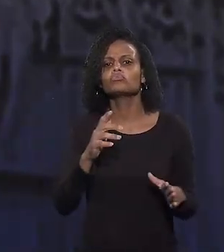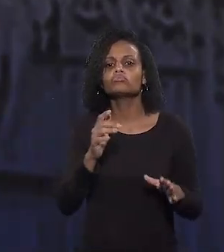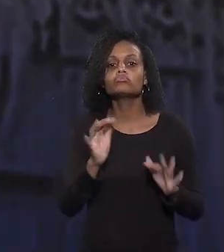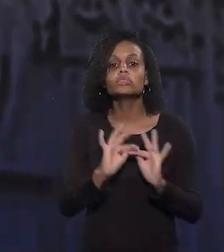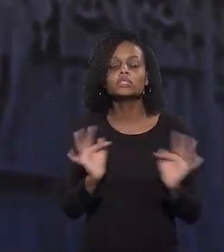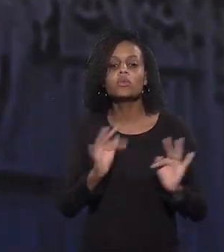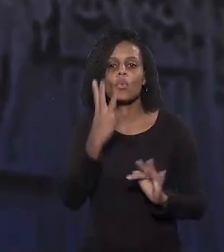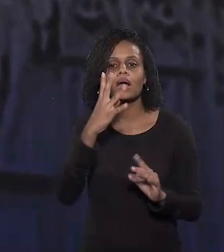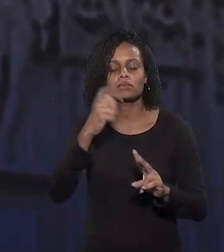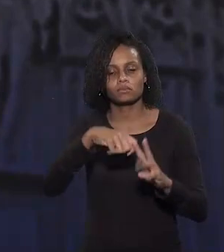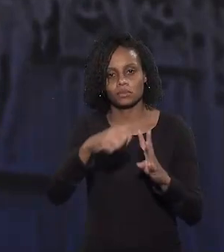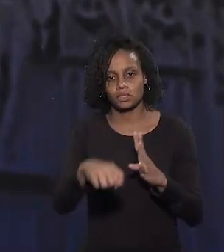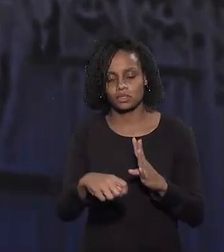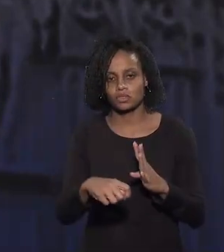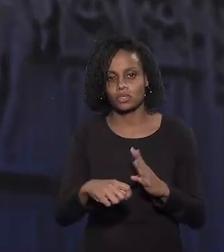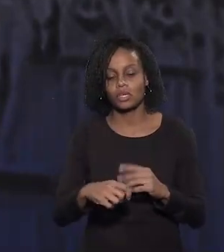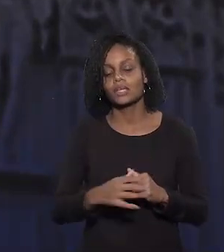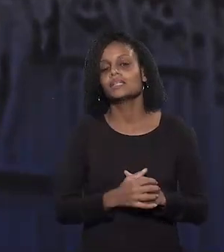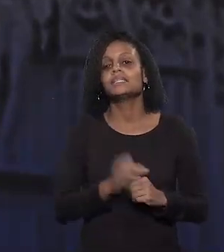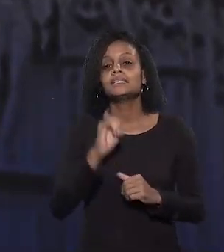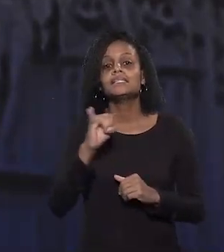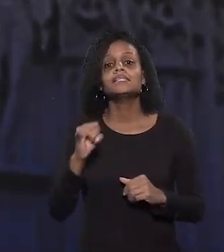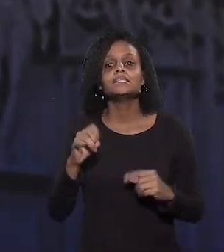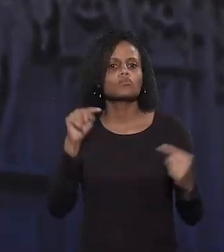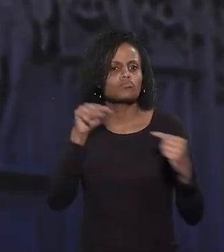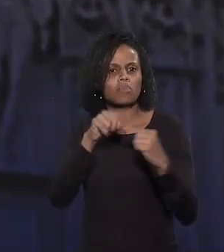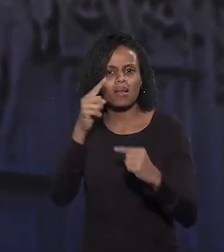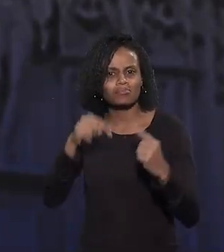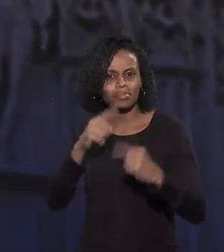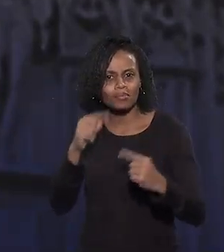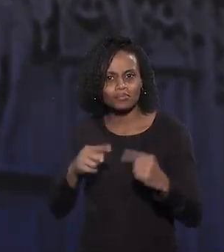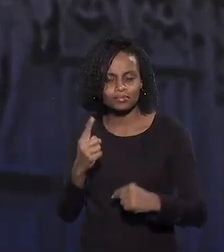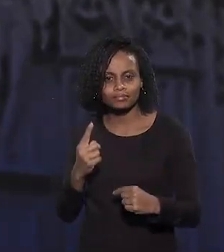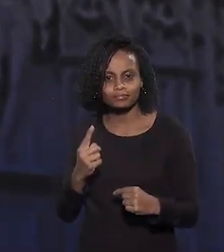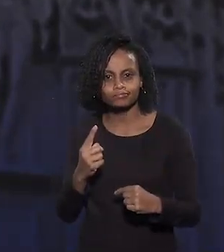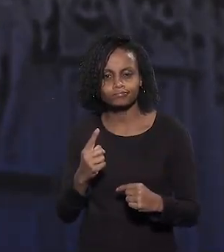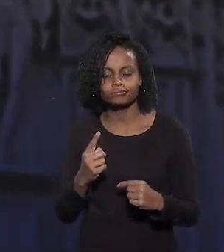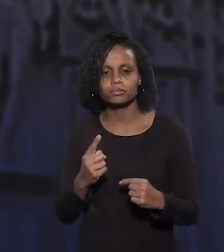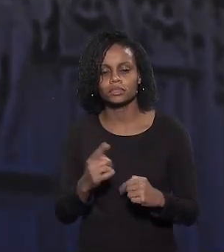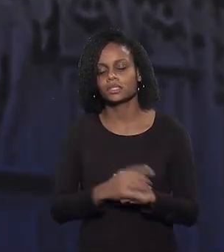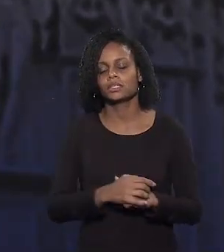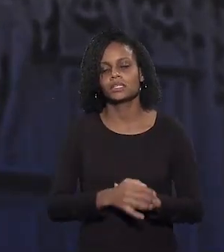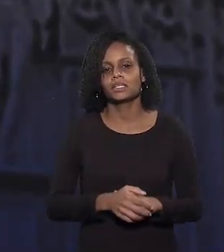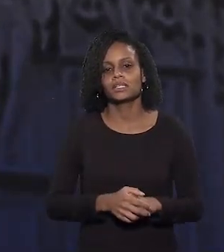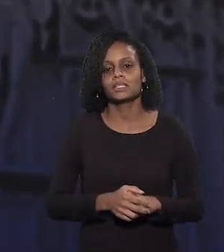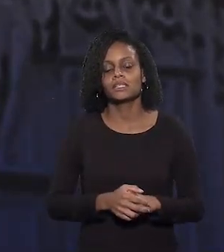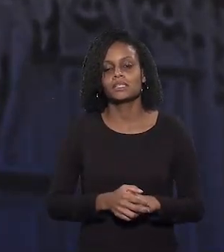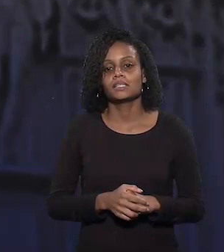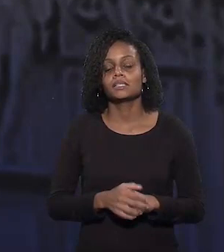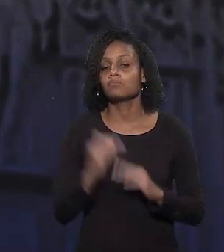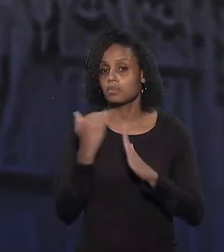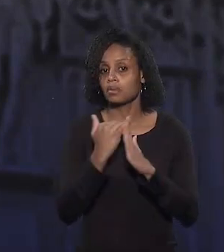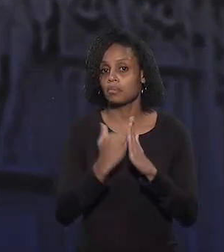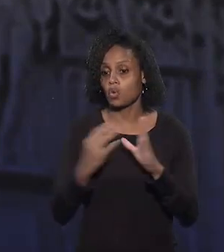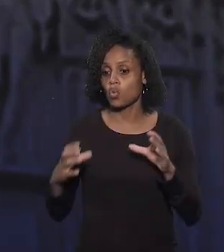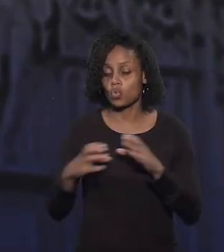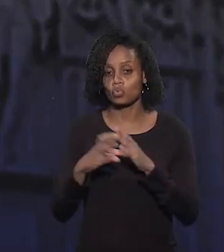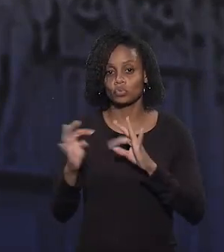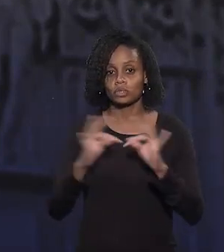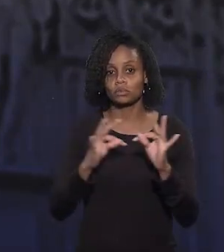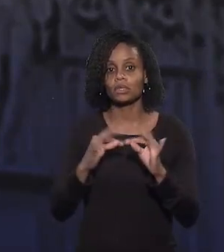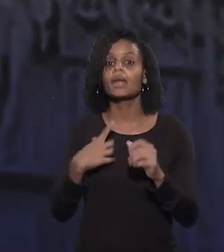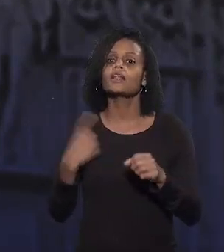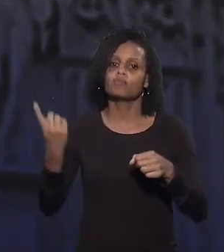4 meses. Se a pessoa não cumpre os objetivos segundo o critério do grupo